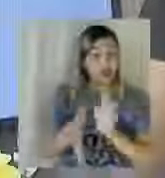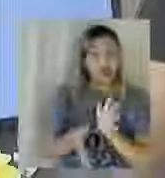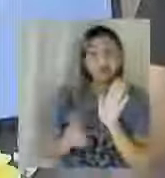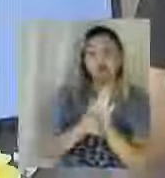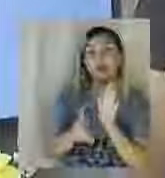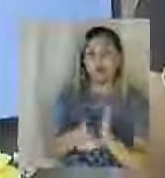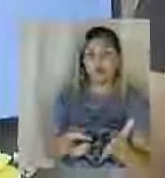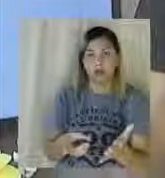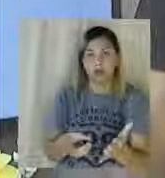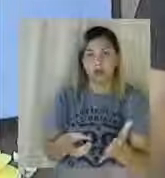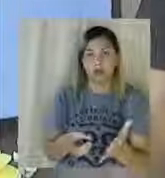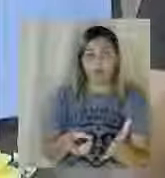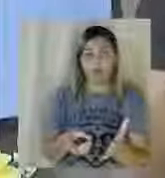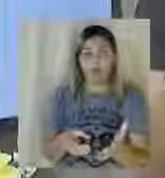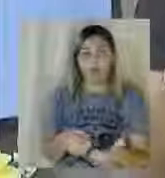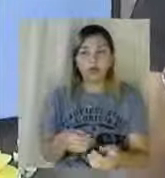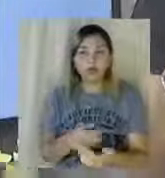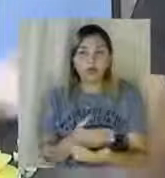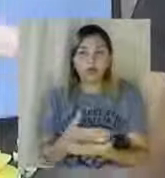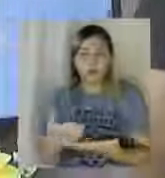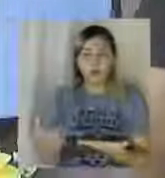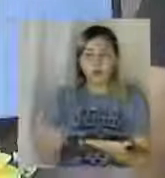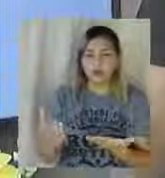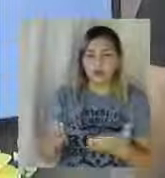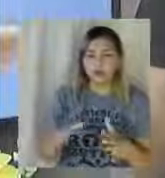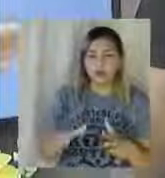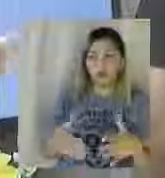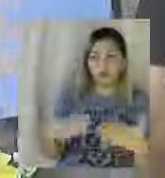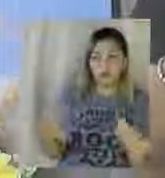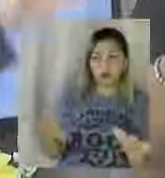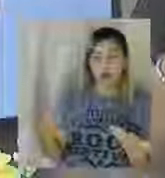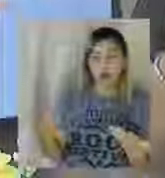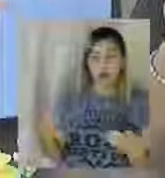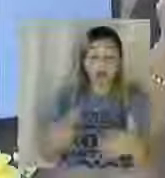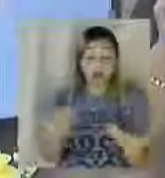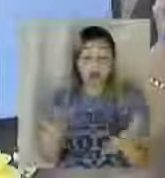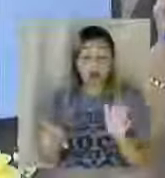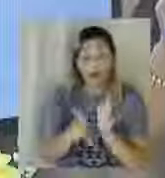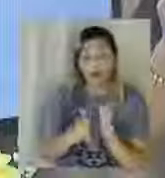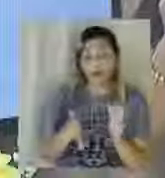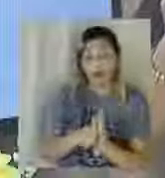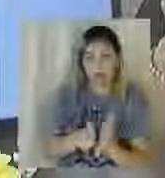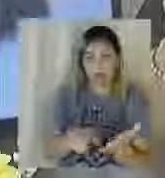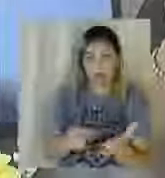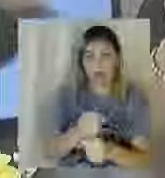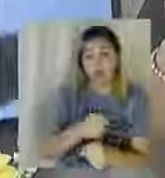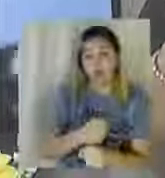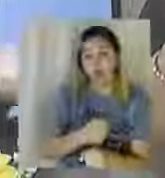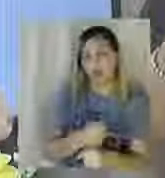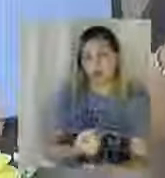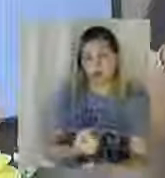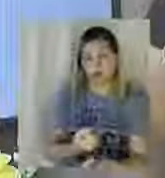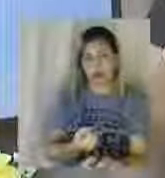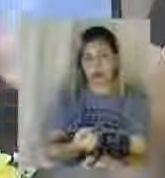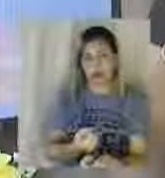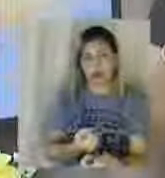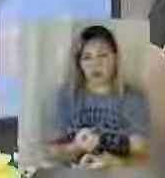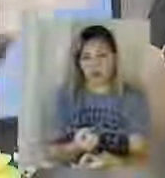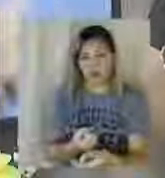A partir de quando? Qual foi a lei que determinou no Brasil, em que ano, né, Libras entra